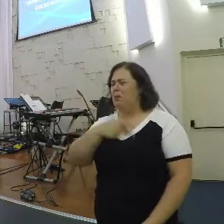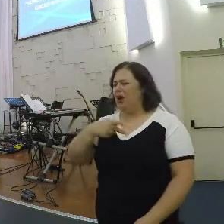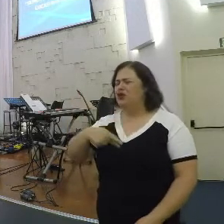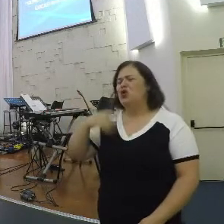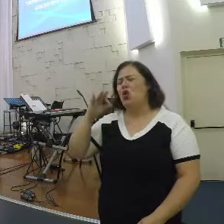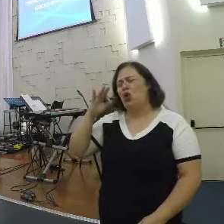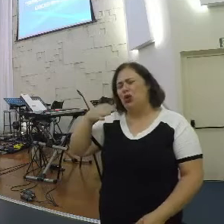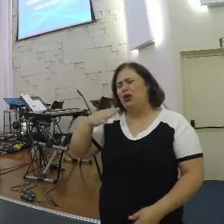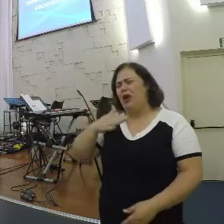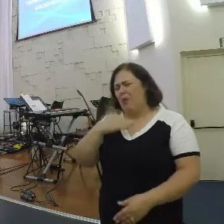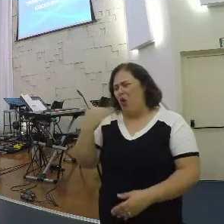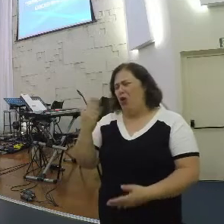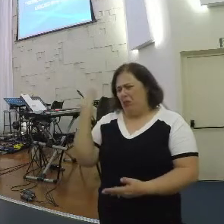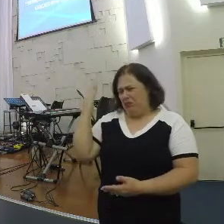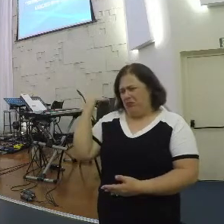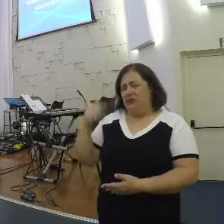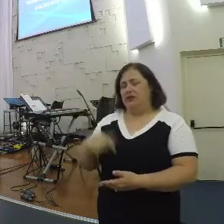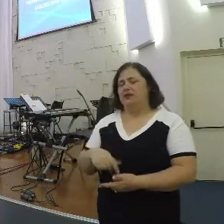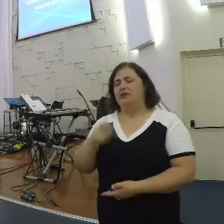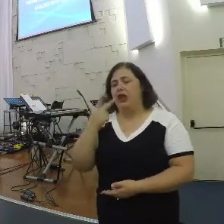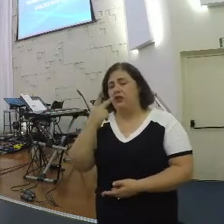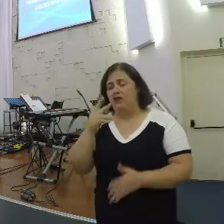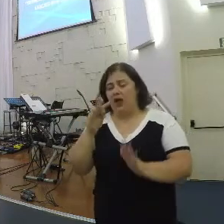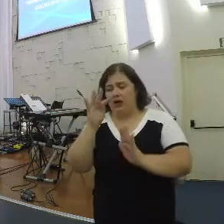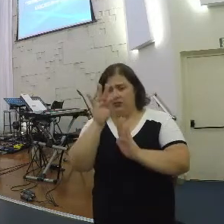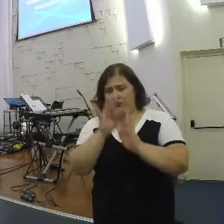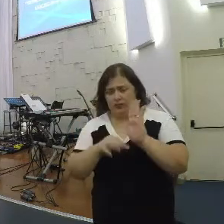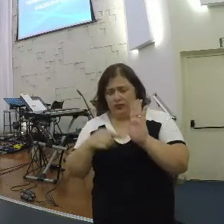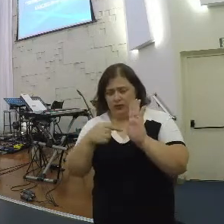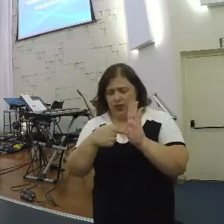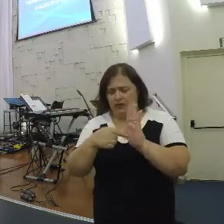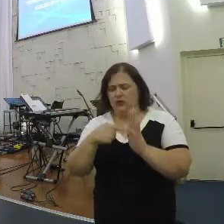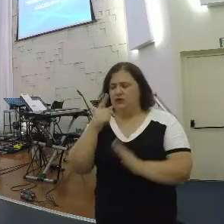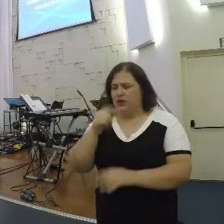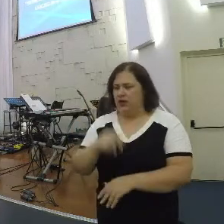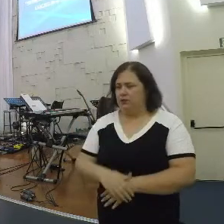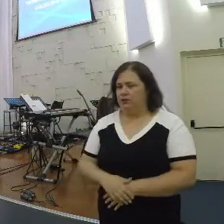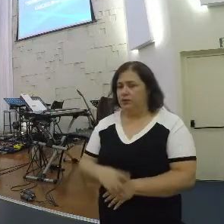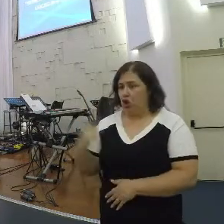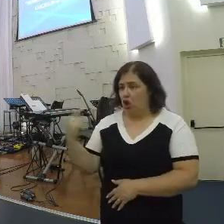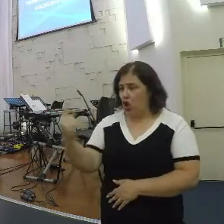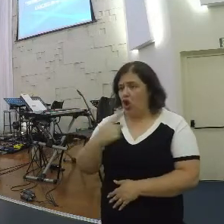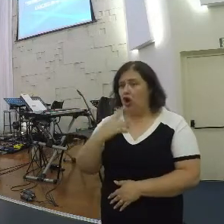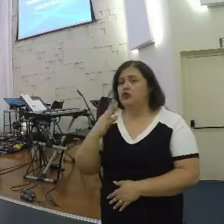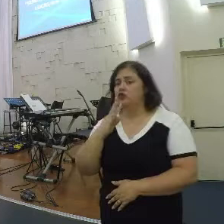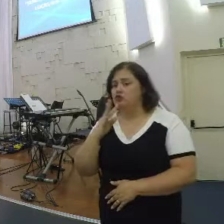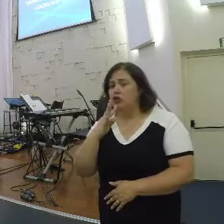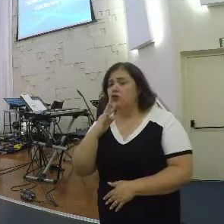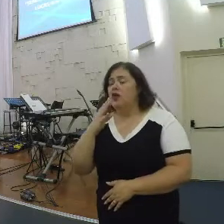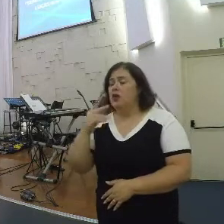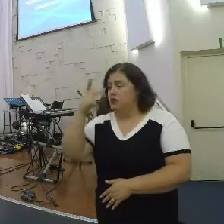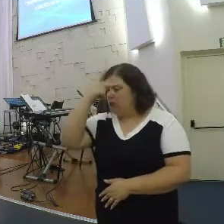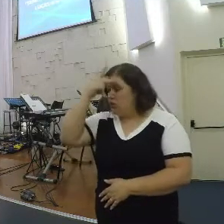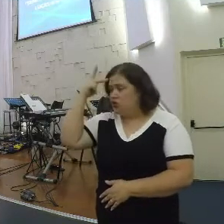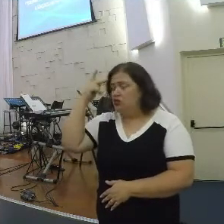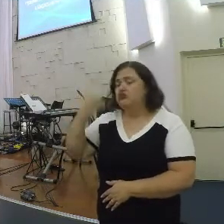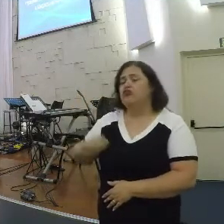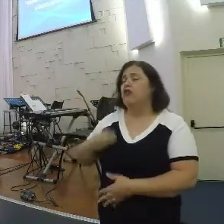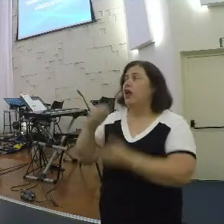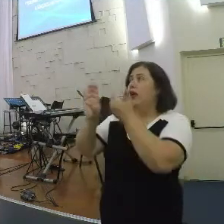Evangelho de Marcos. Ele diz assim sobre a semente: todos conhecemos pessoas que viveram longe de